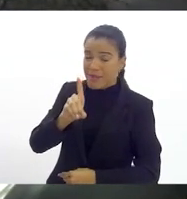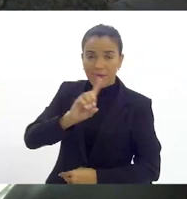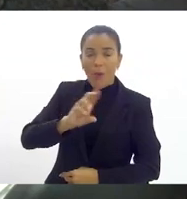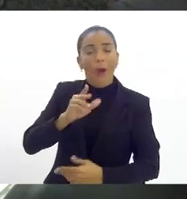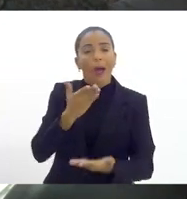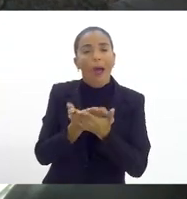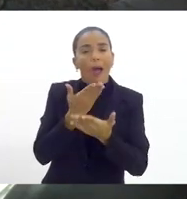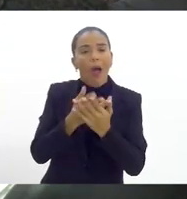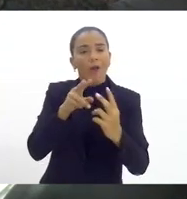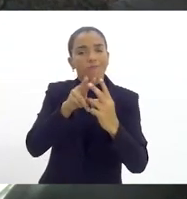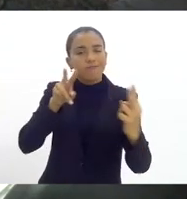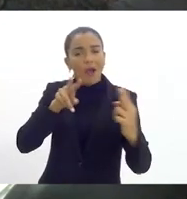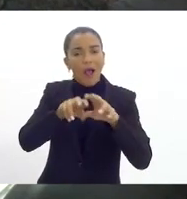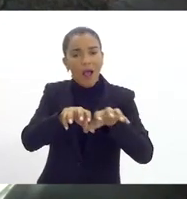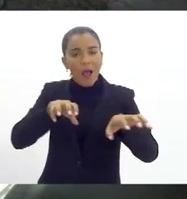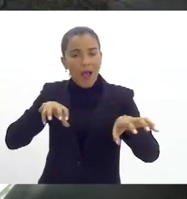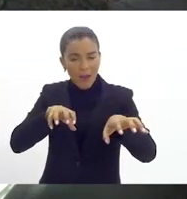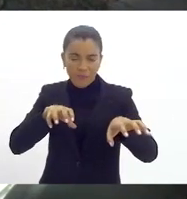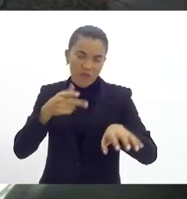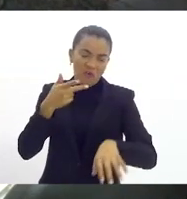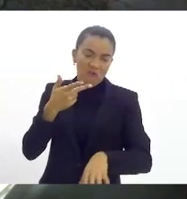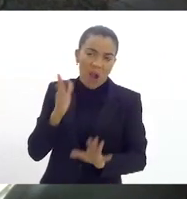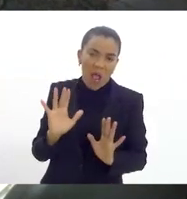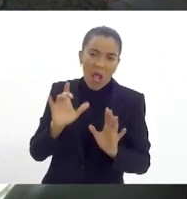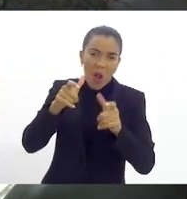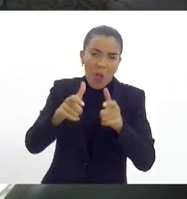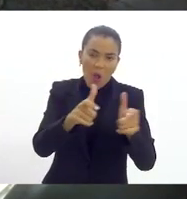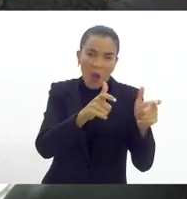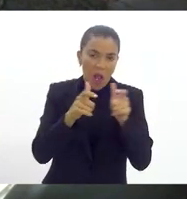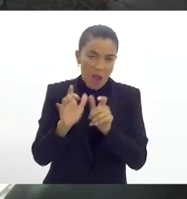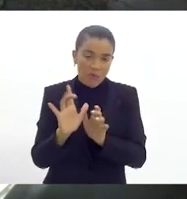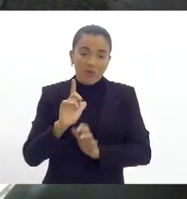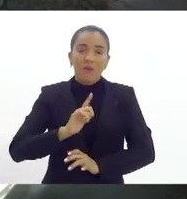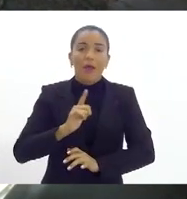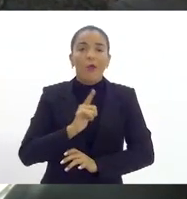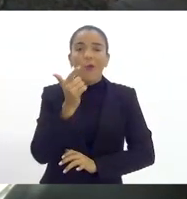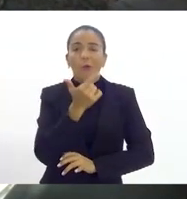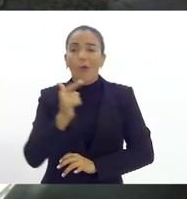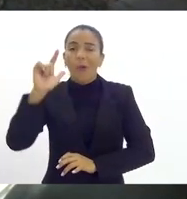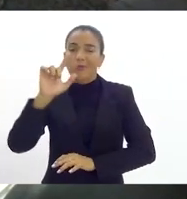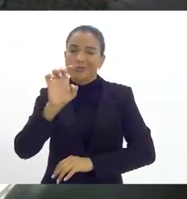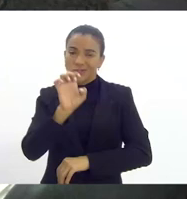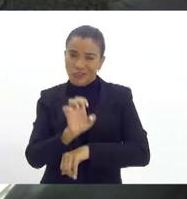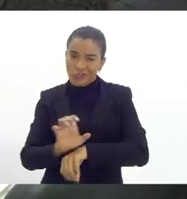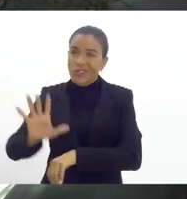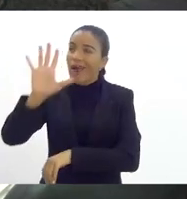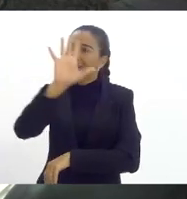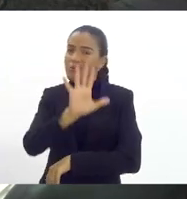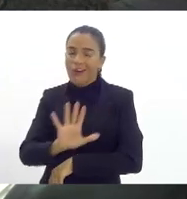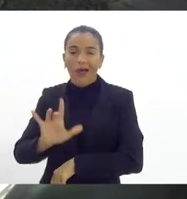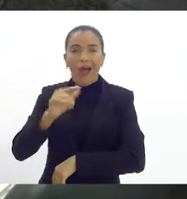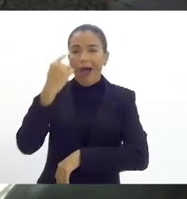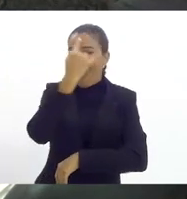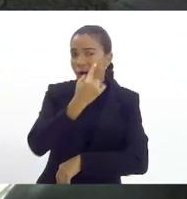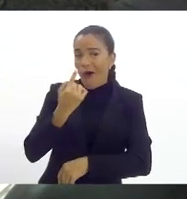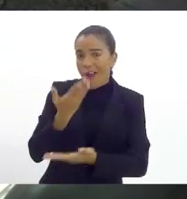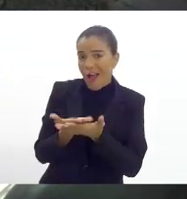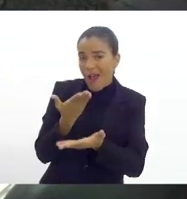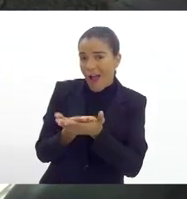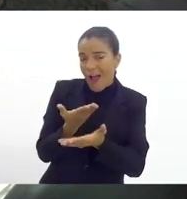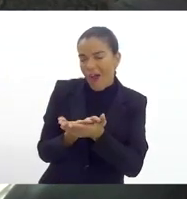o camarada tá lá não vou citar aqui no local mas tá lá no outro no onde a hora a aula lá